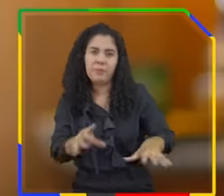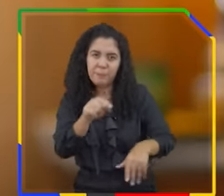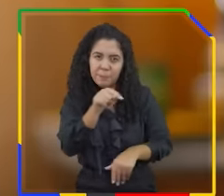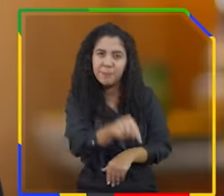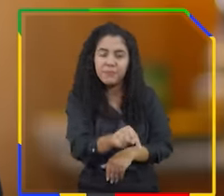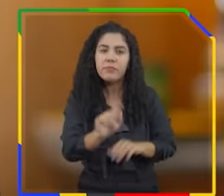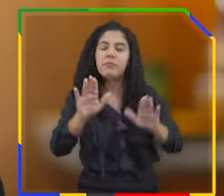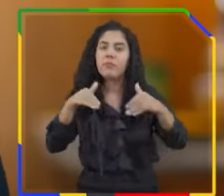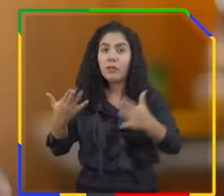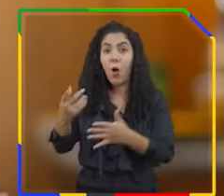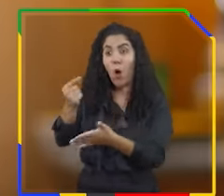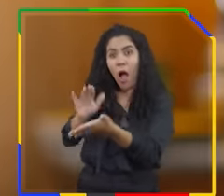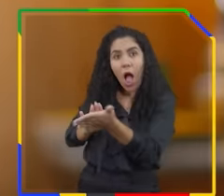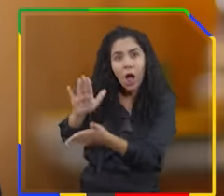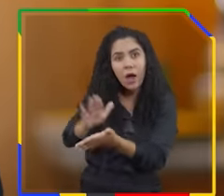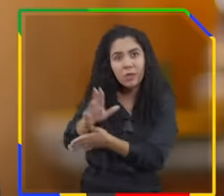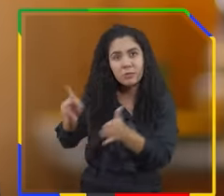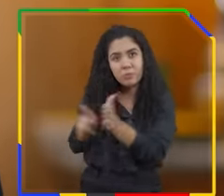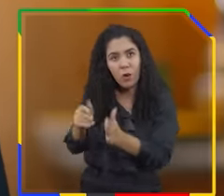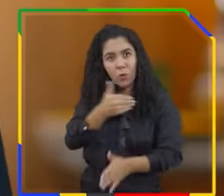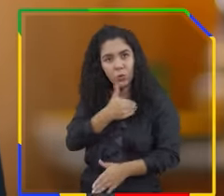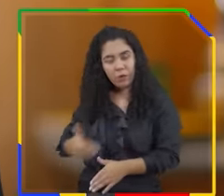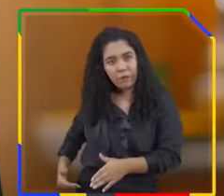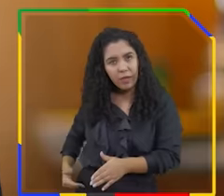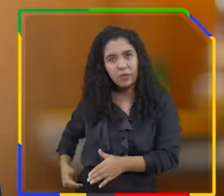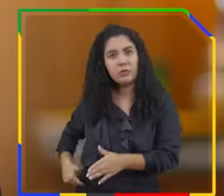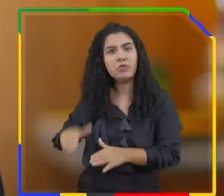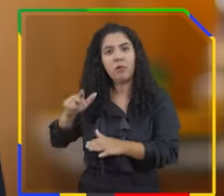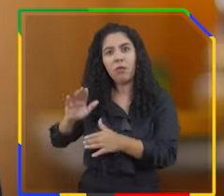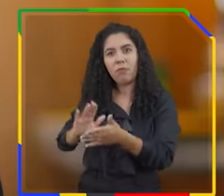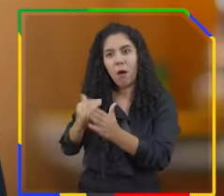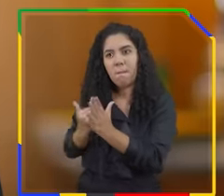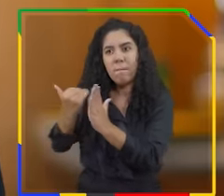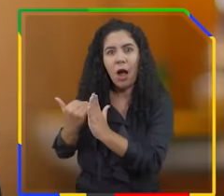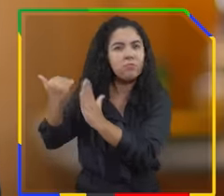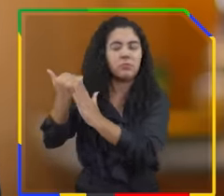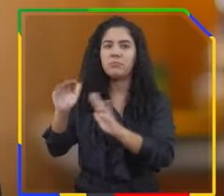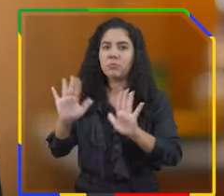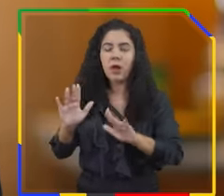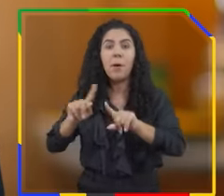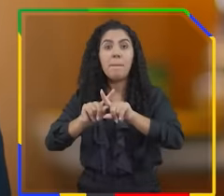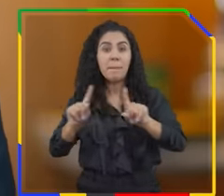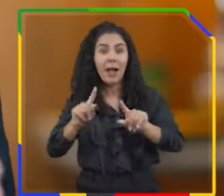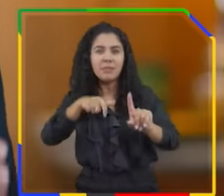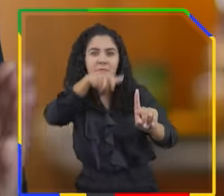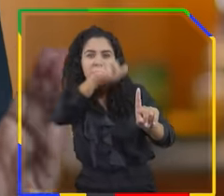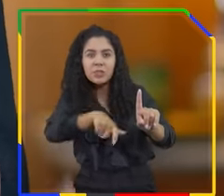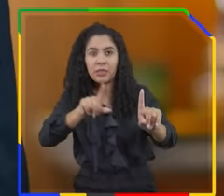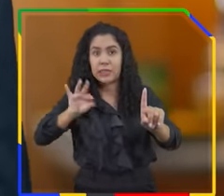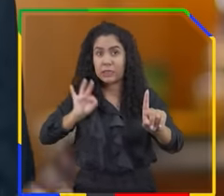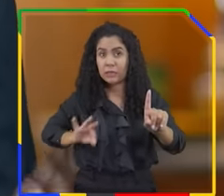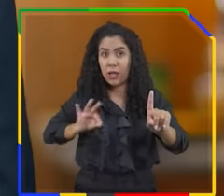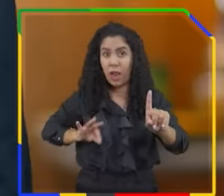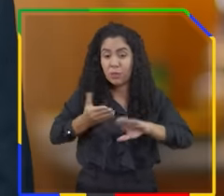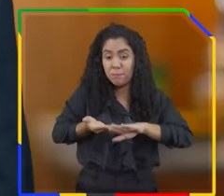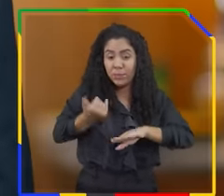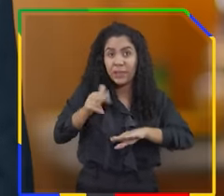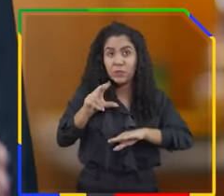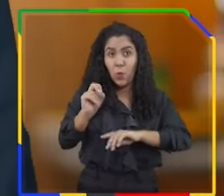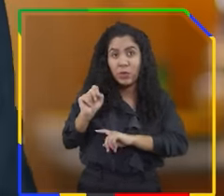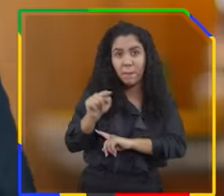ou seja, não aumentará os gastos do governo. Porque quem tem renda superior a R$50.000 por